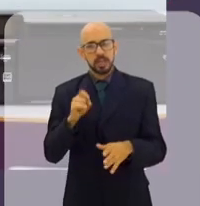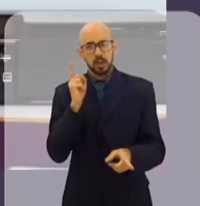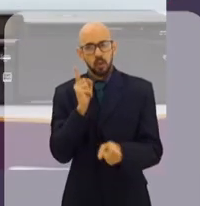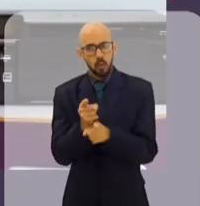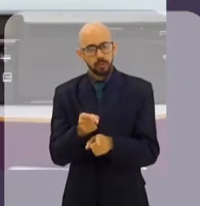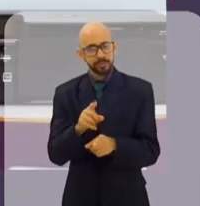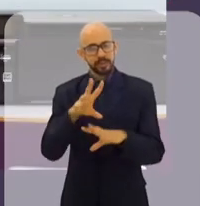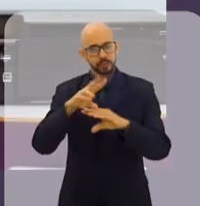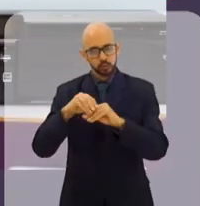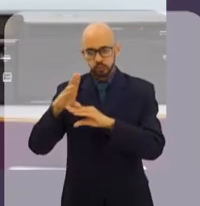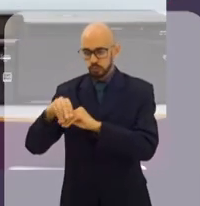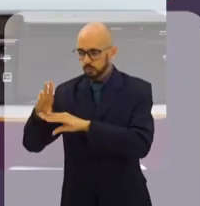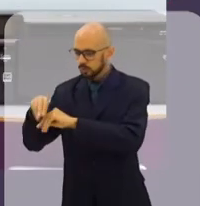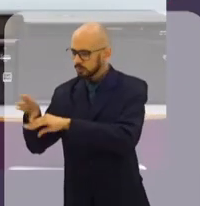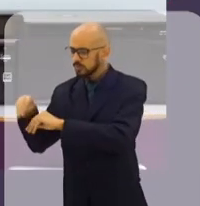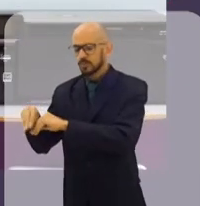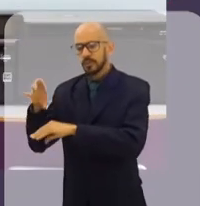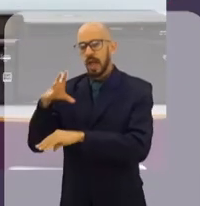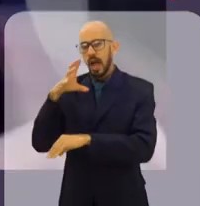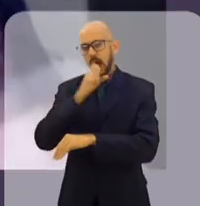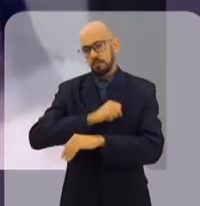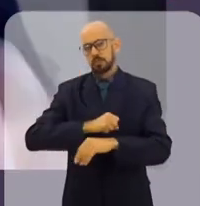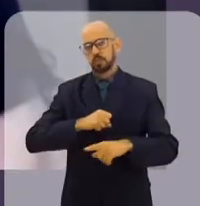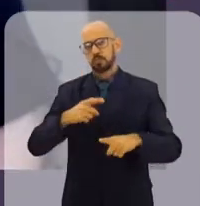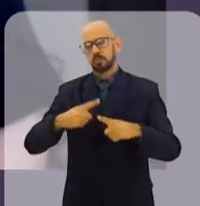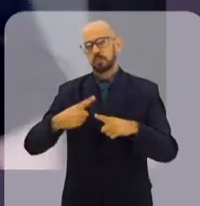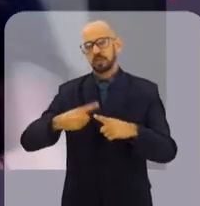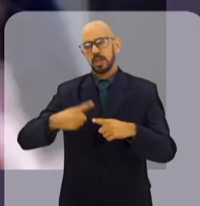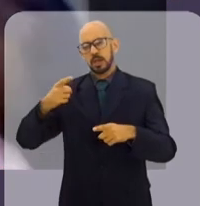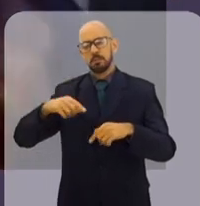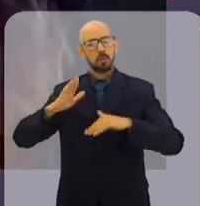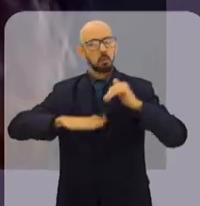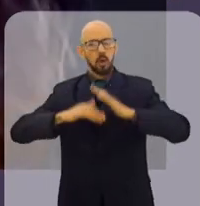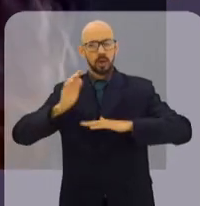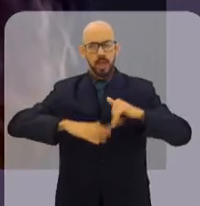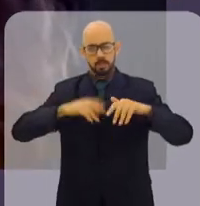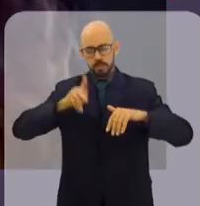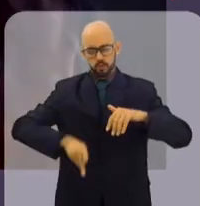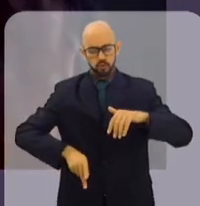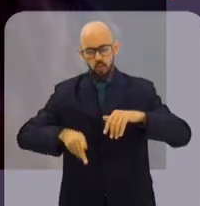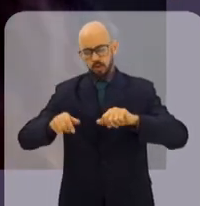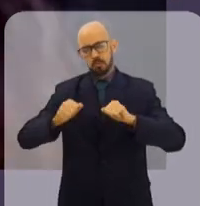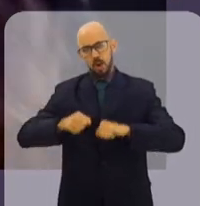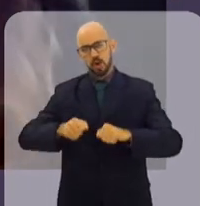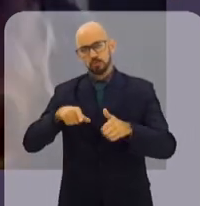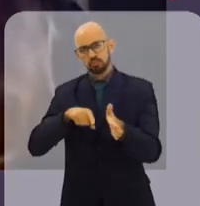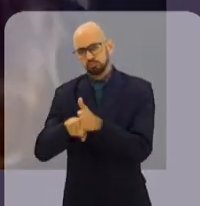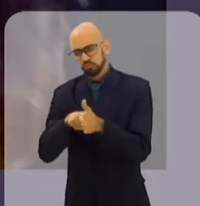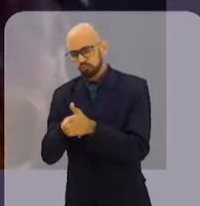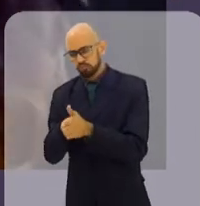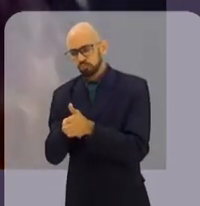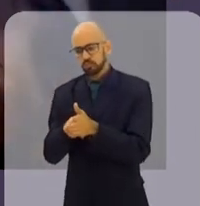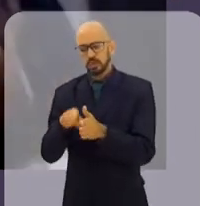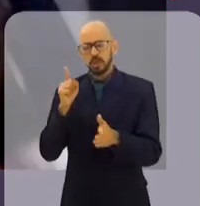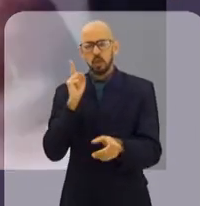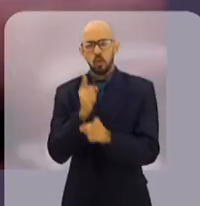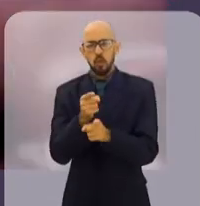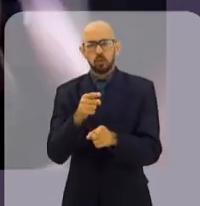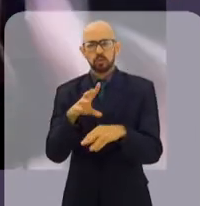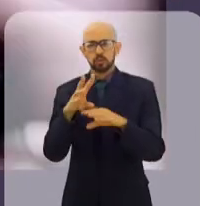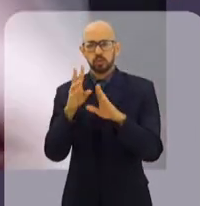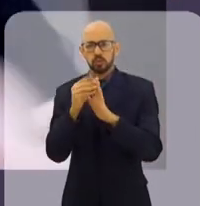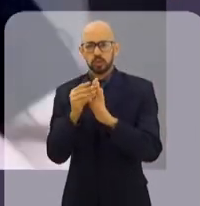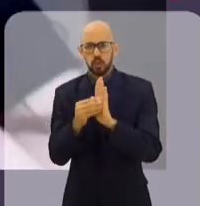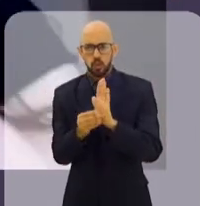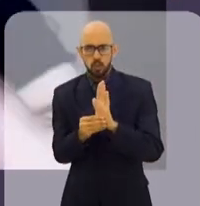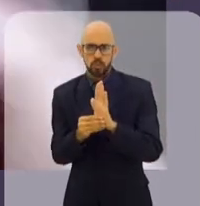E rápidos, porque é isso, é para qualquer um. Você consegue ter ali conteúdos desses filósofos que são